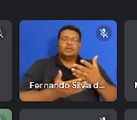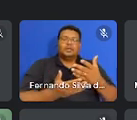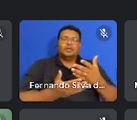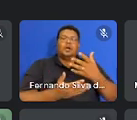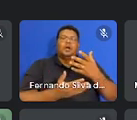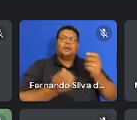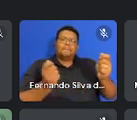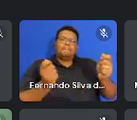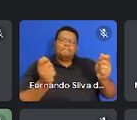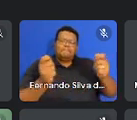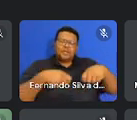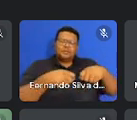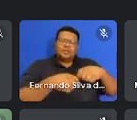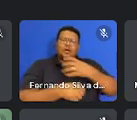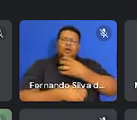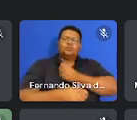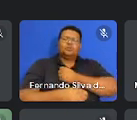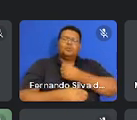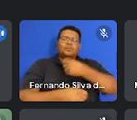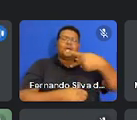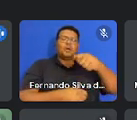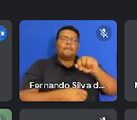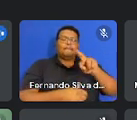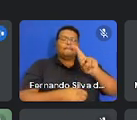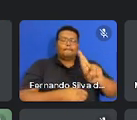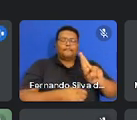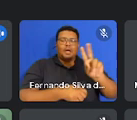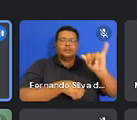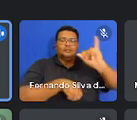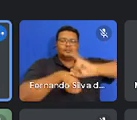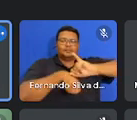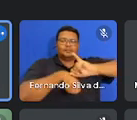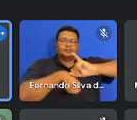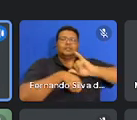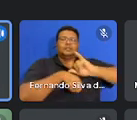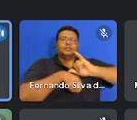par na face de cima? Quais são as possibilidades?